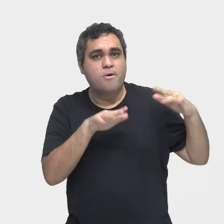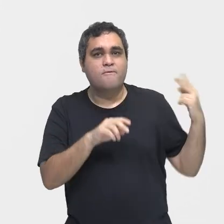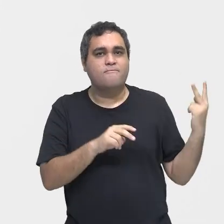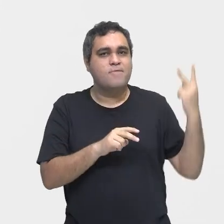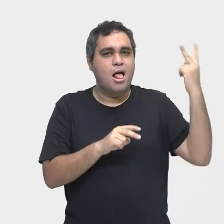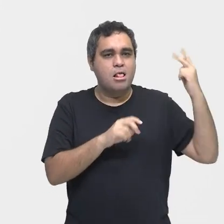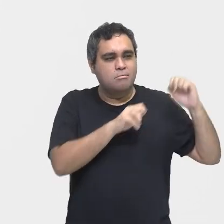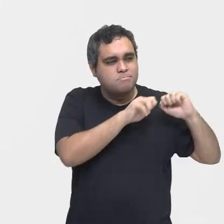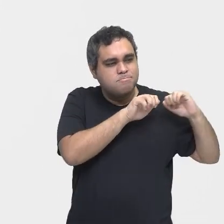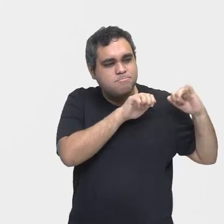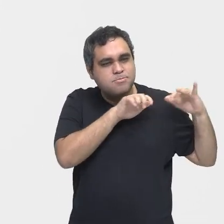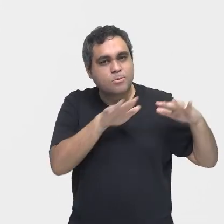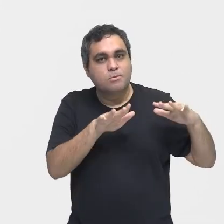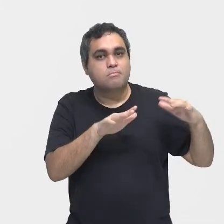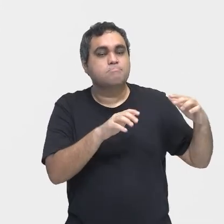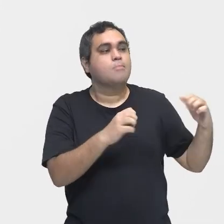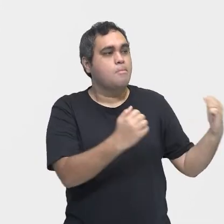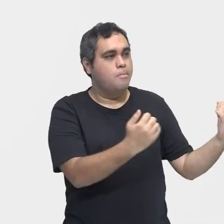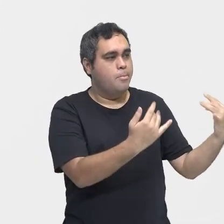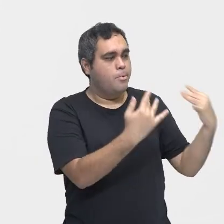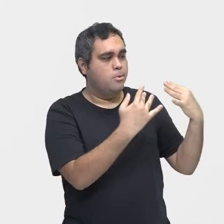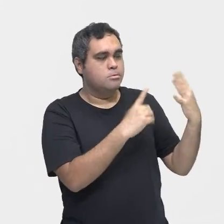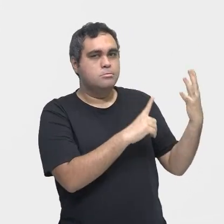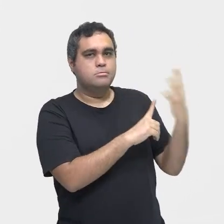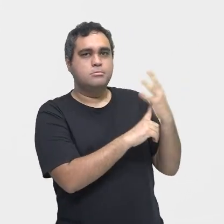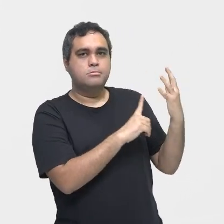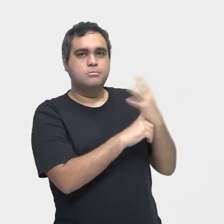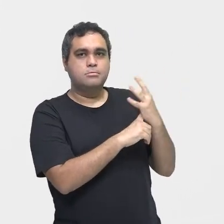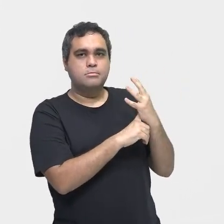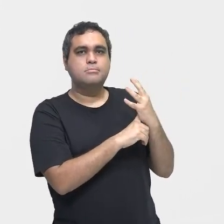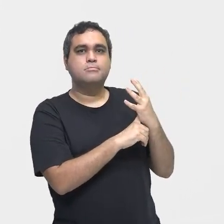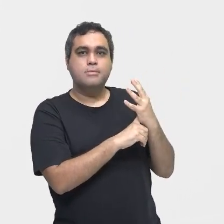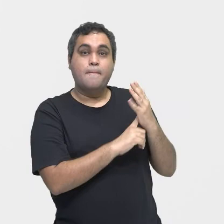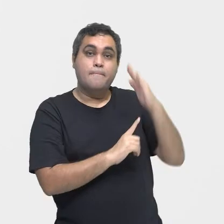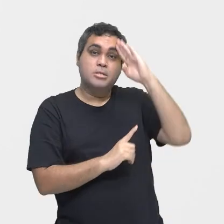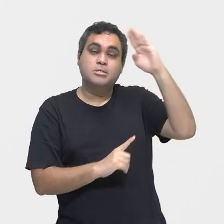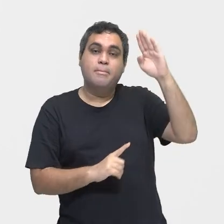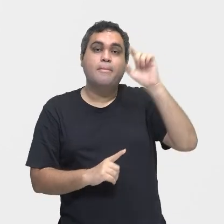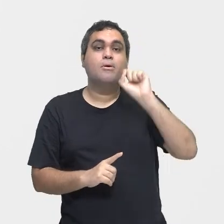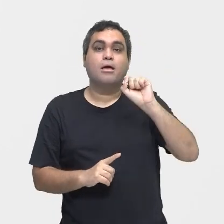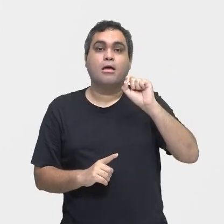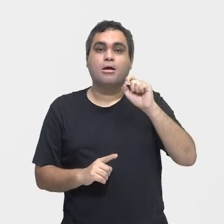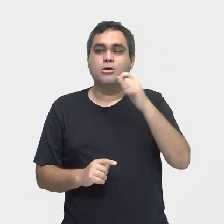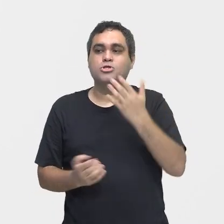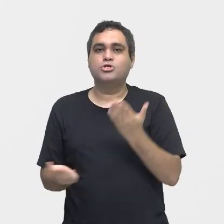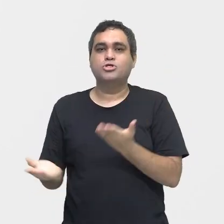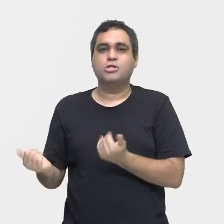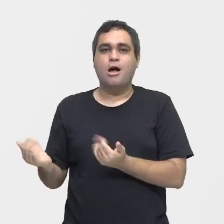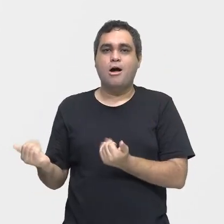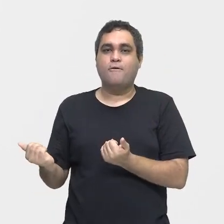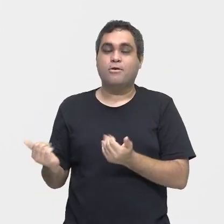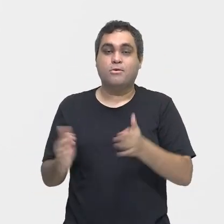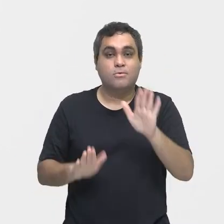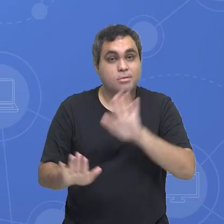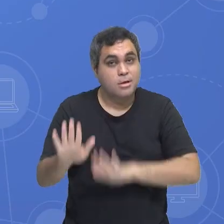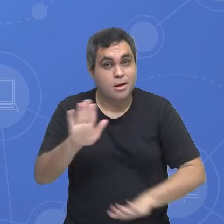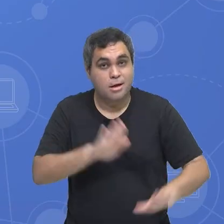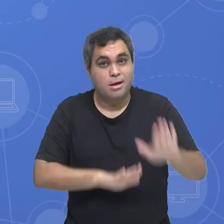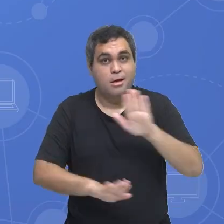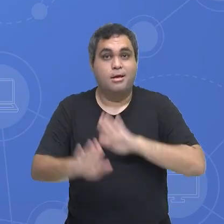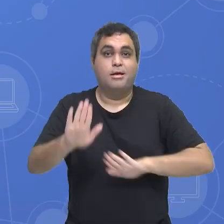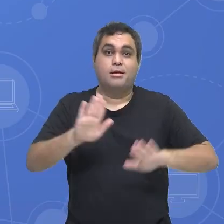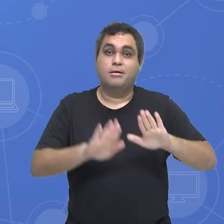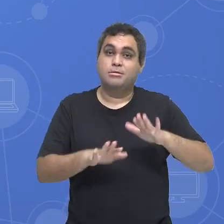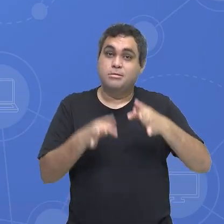valores que podem influenciar principalmente a juventude. Cuidado, cuidado,